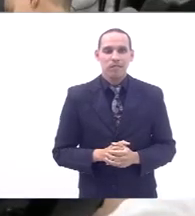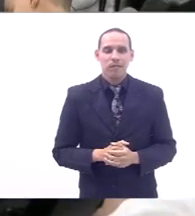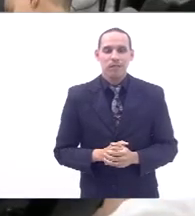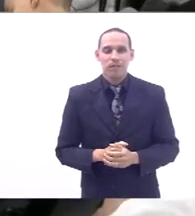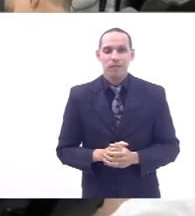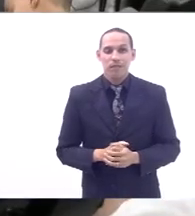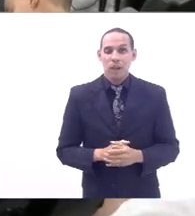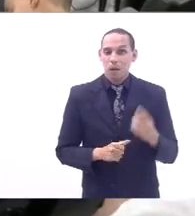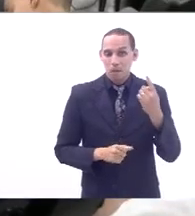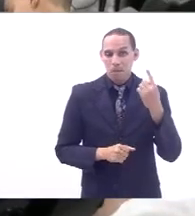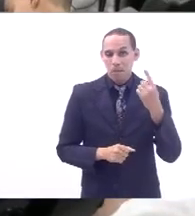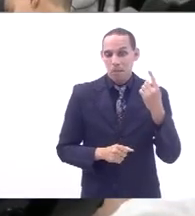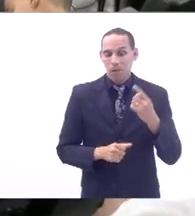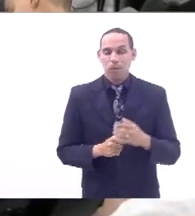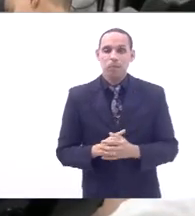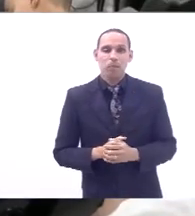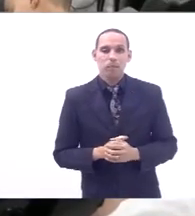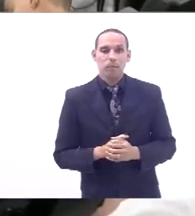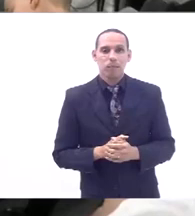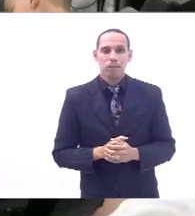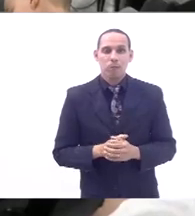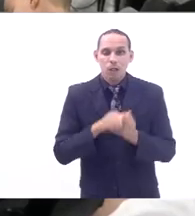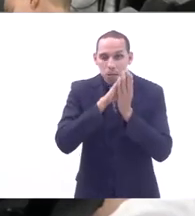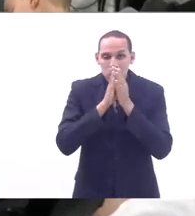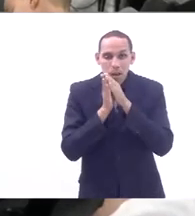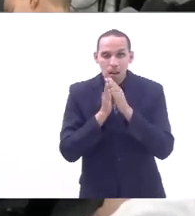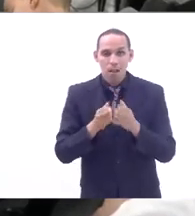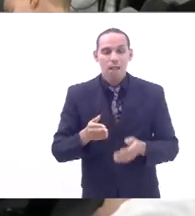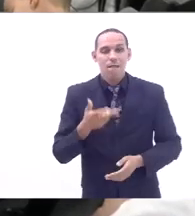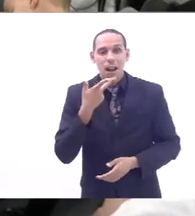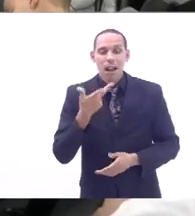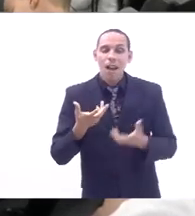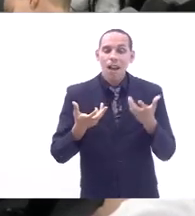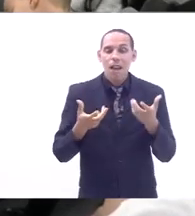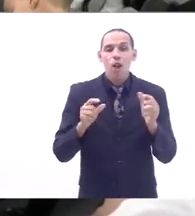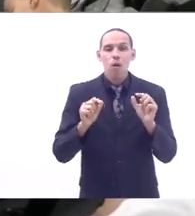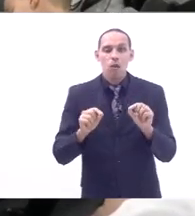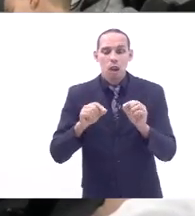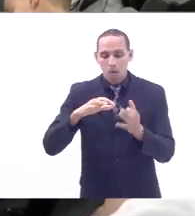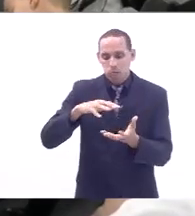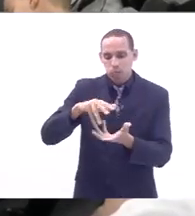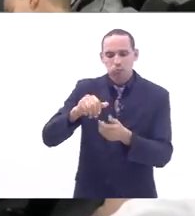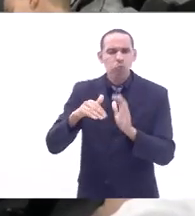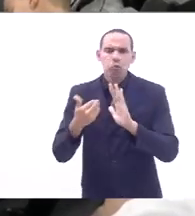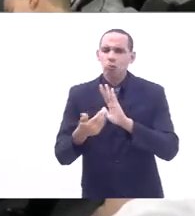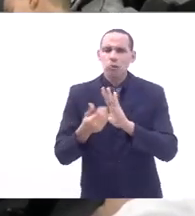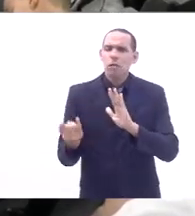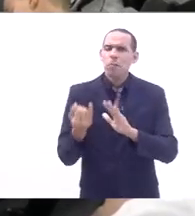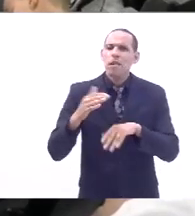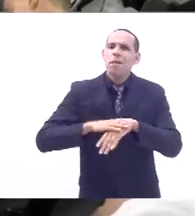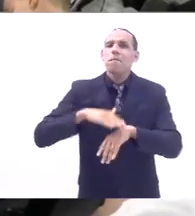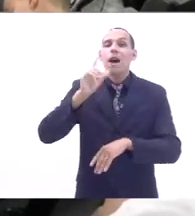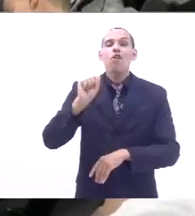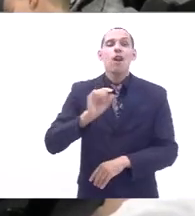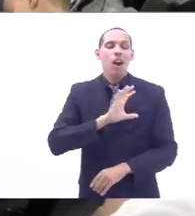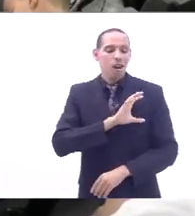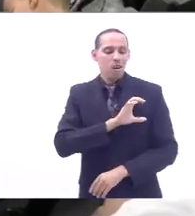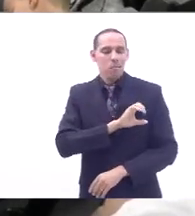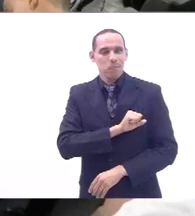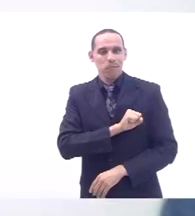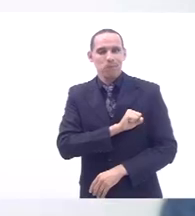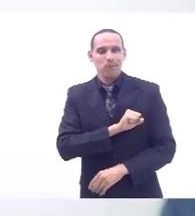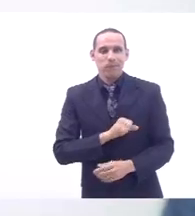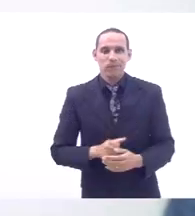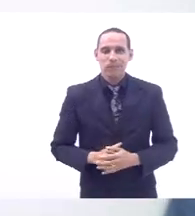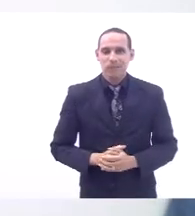Em primeiro lugar, a primeira coisa que babá gostaria de dizer é que todo mundo, a coisa que mais importa é amor.